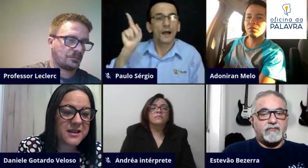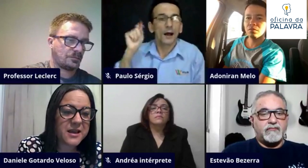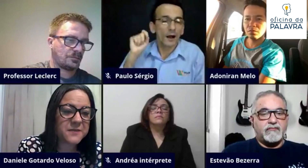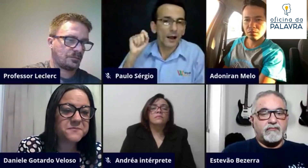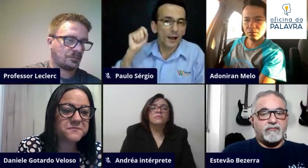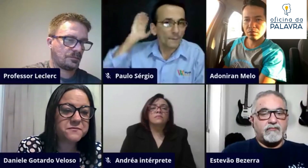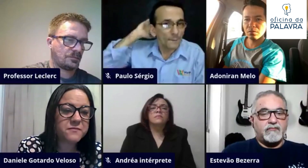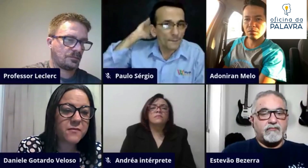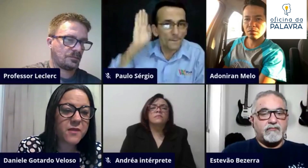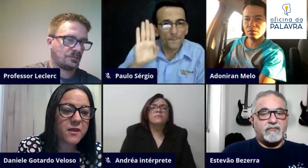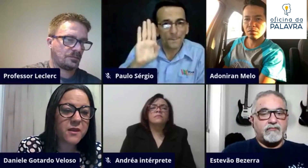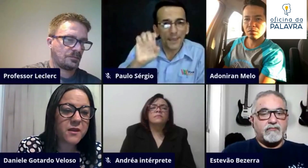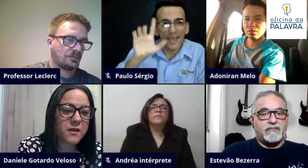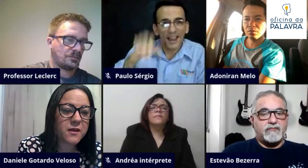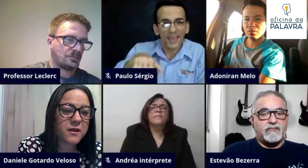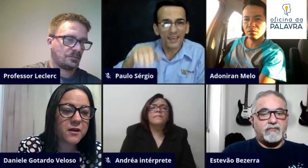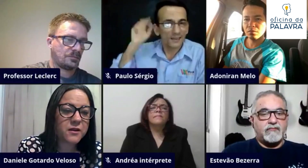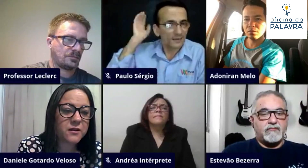Brasília,